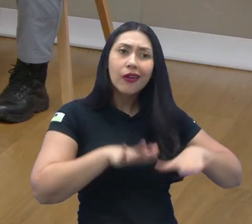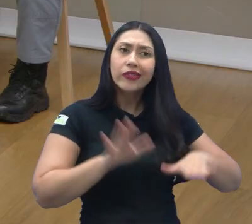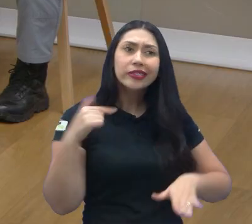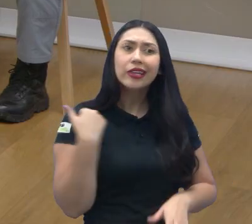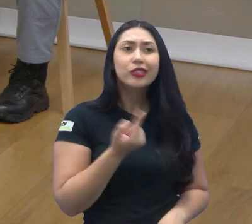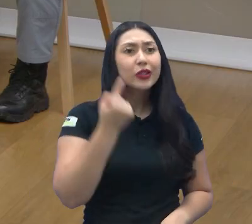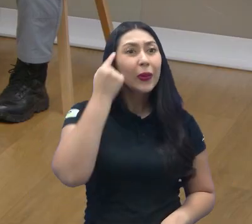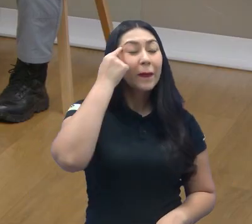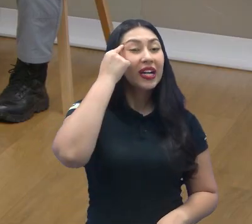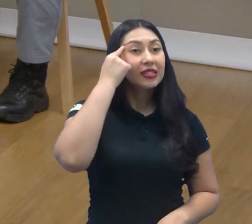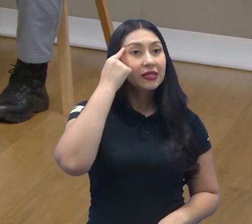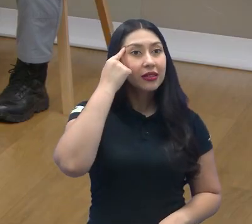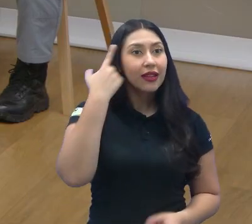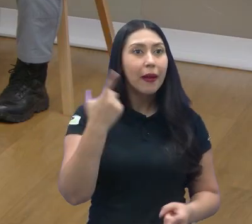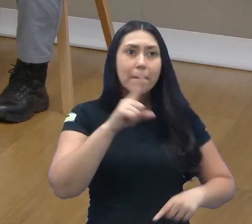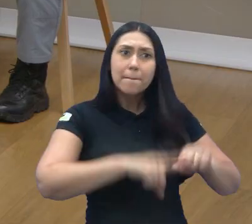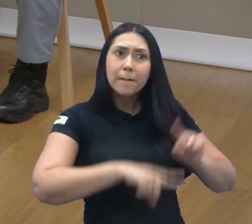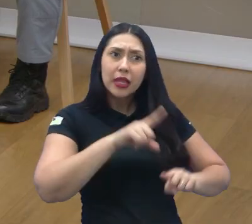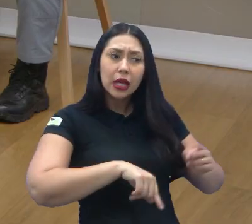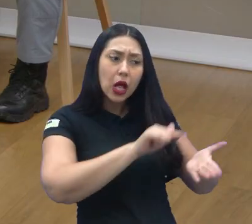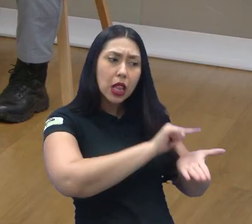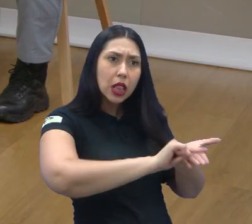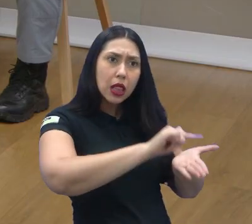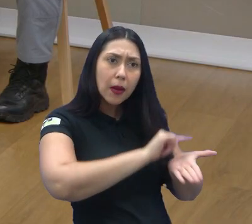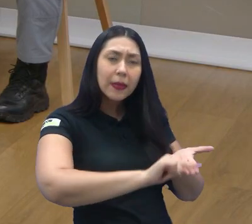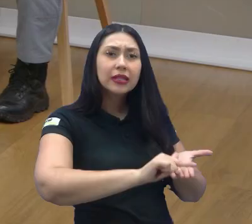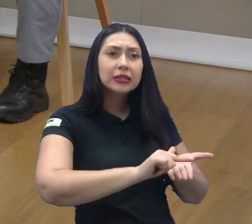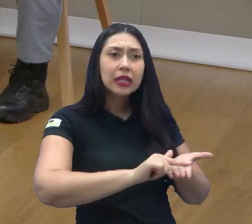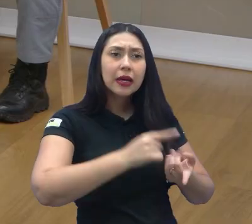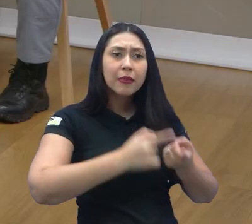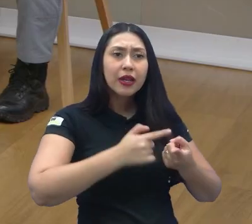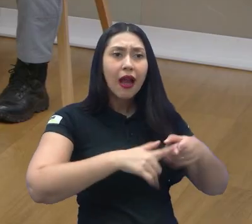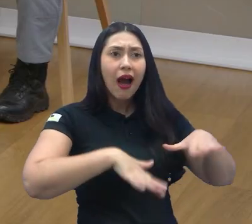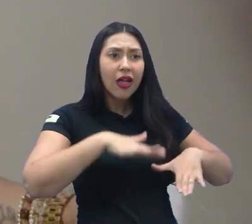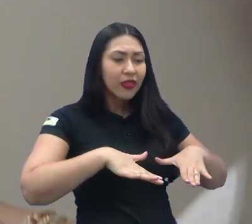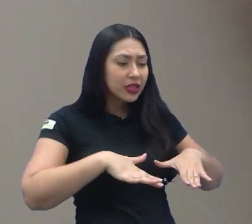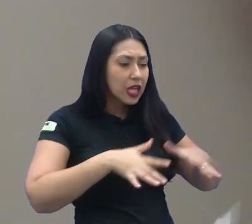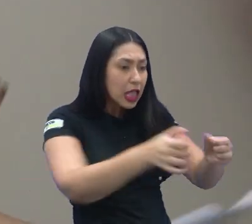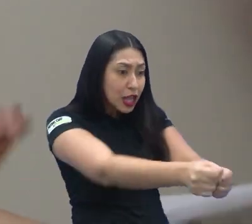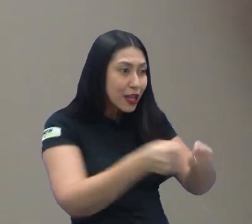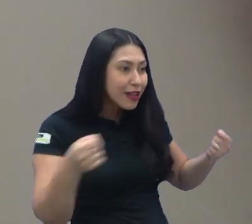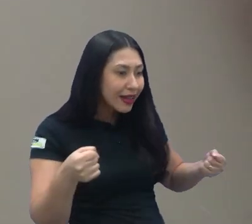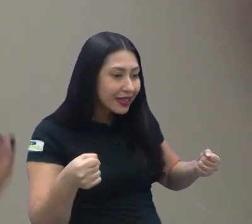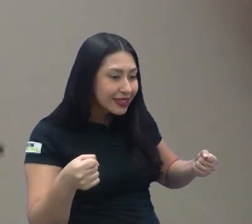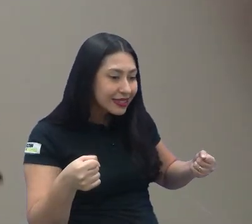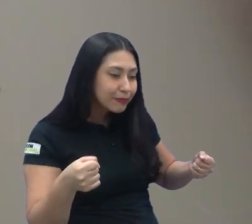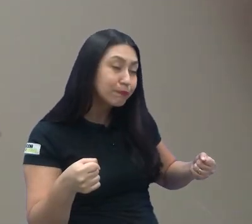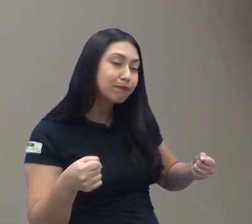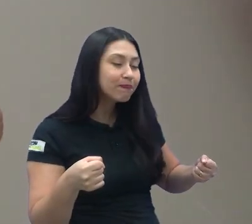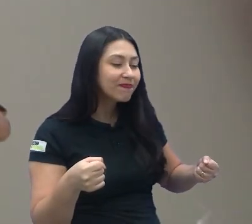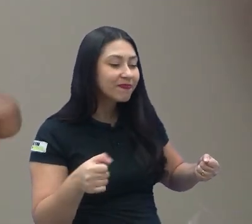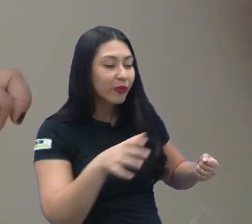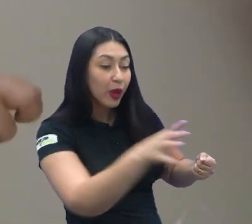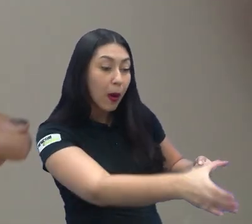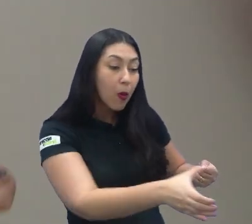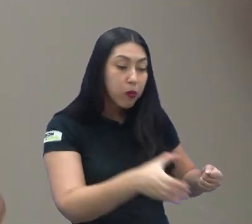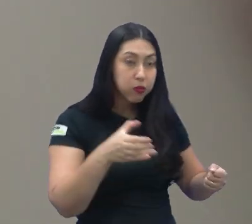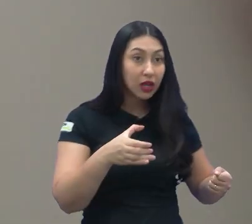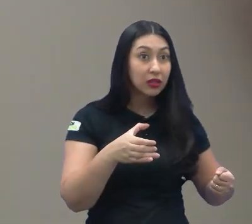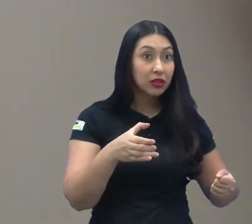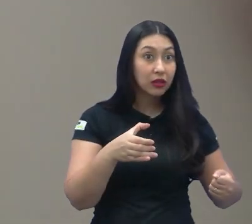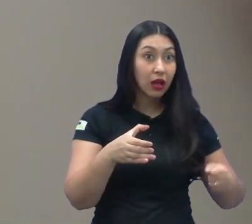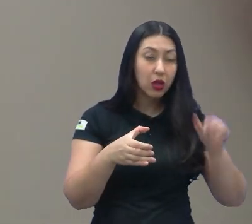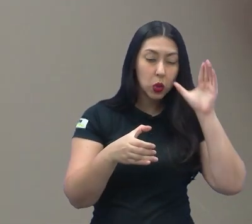que é a questão dos produtos de limpeza, que às vezes fica baixo e a criança pode dizer, não vou me machucar porque não vai cair, mas se ela porventura ou